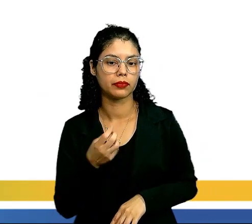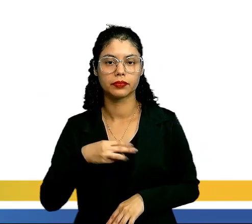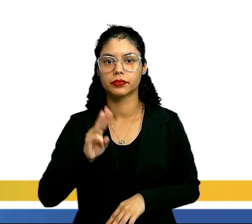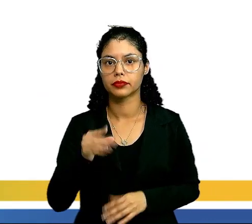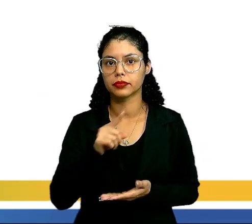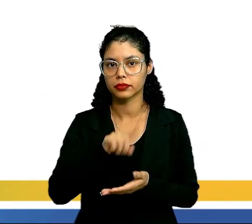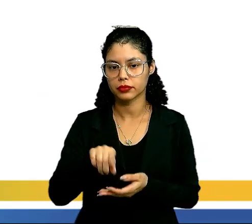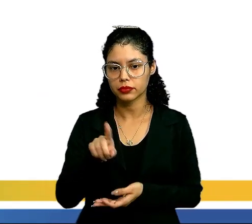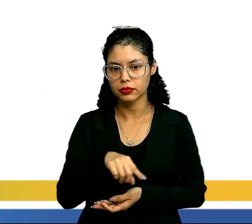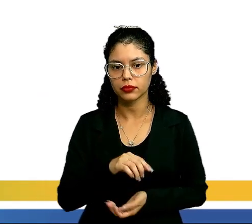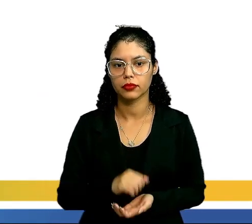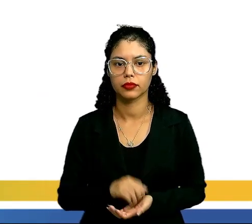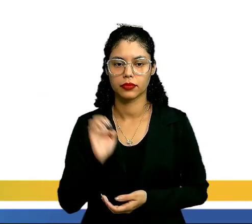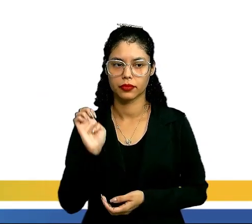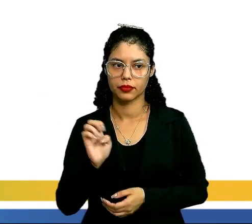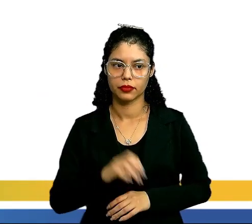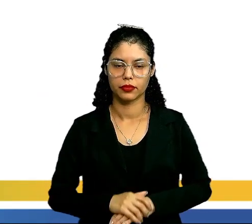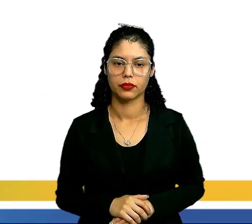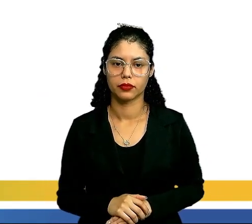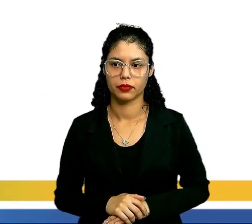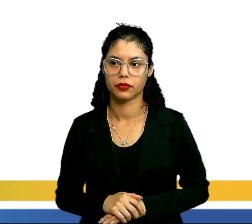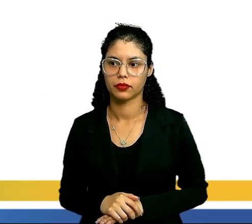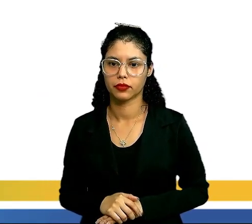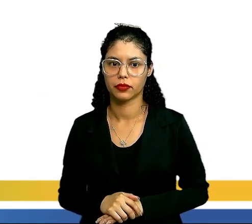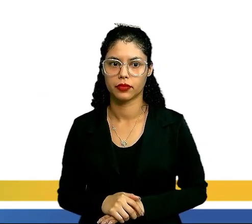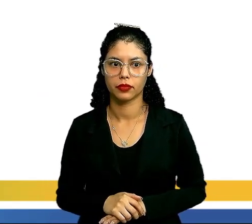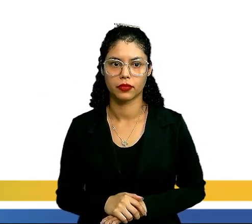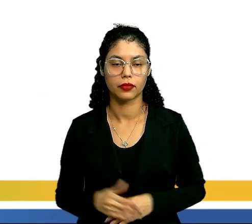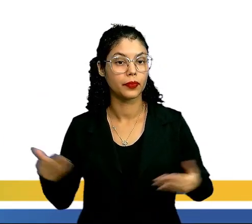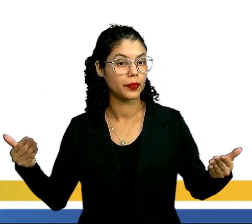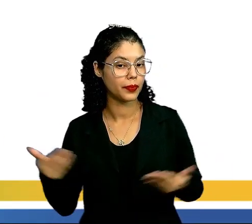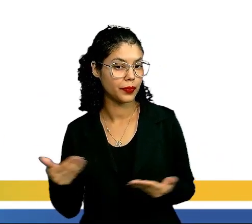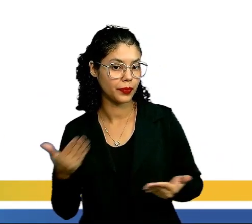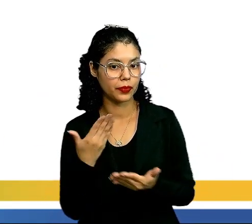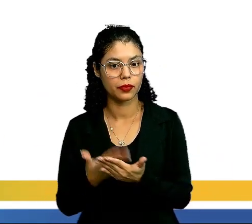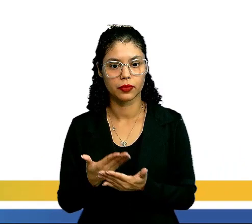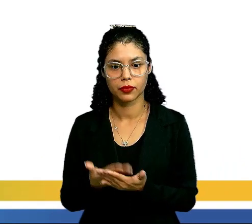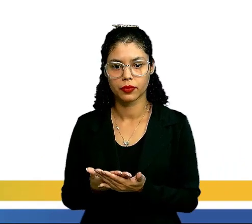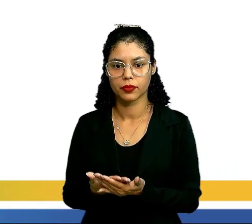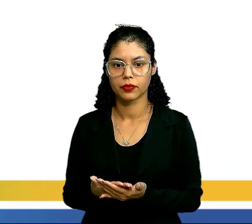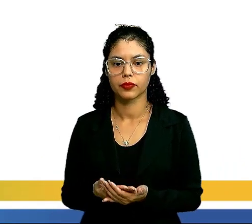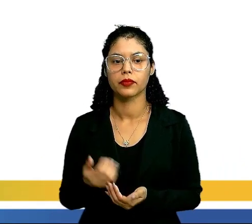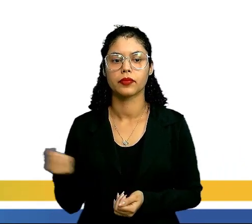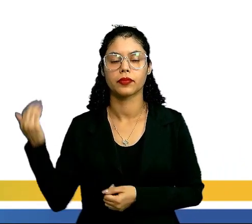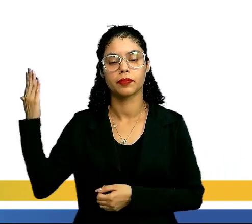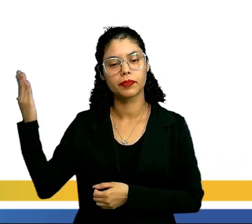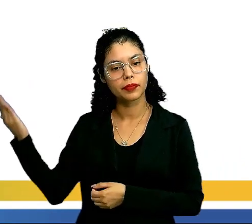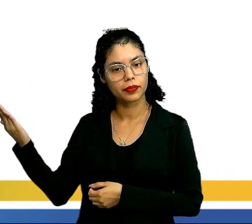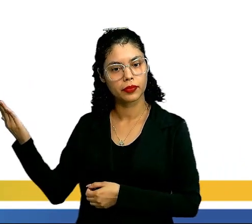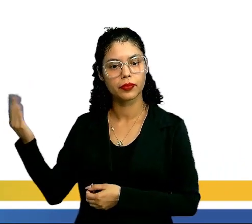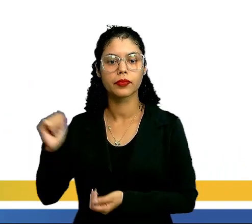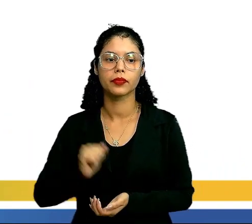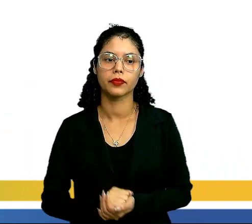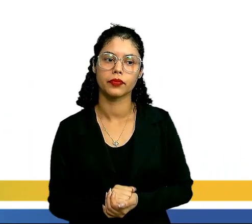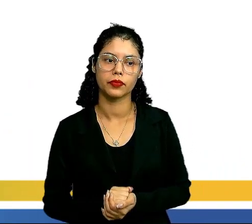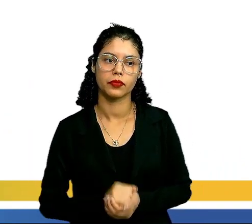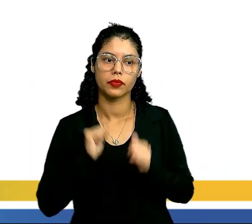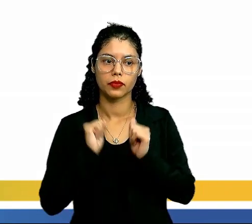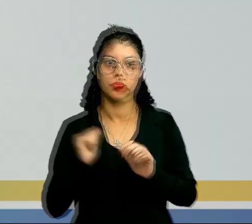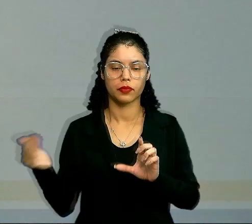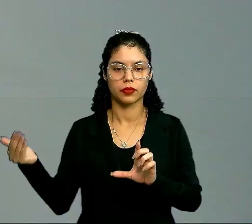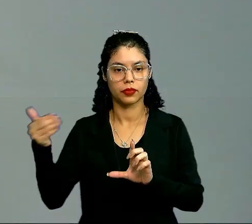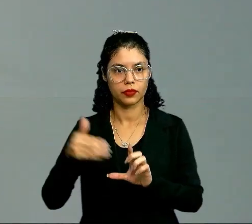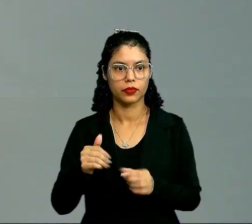marcou a alternativa E. Essa foi a nossa aula de hoje, essas são as nossas referências